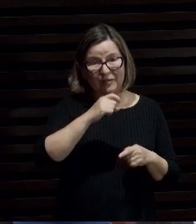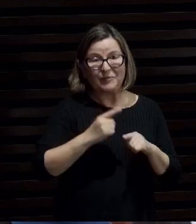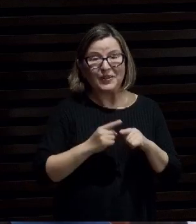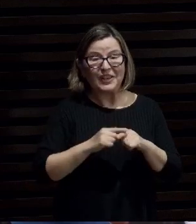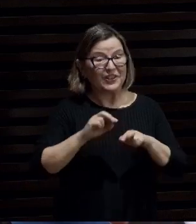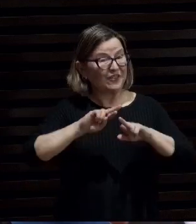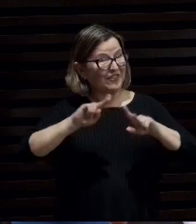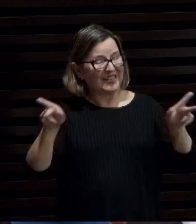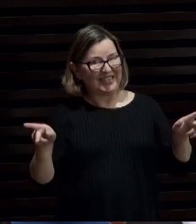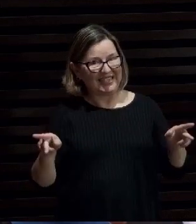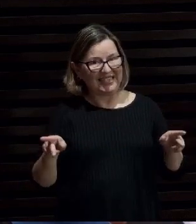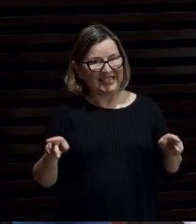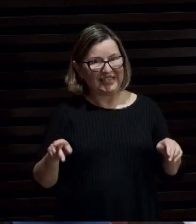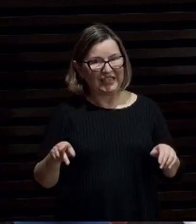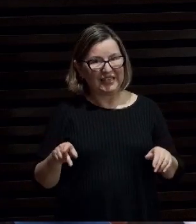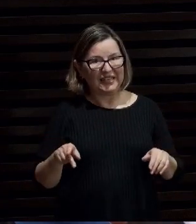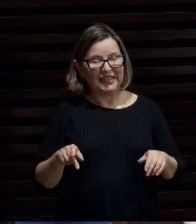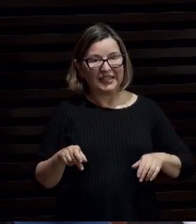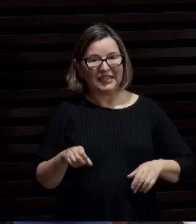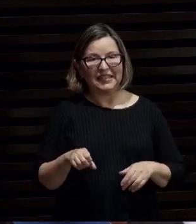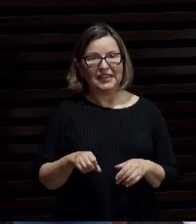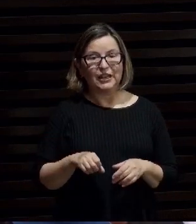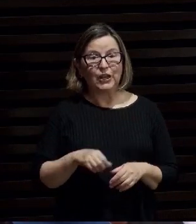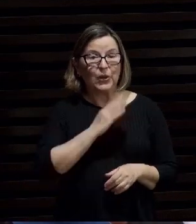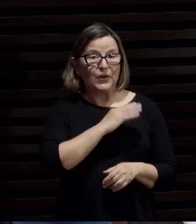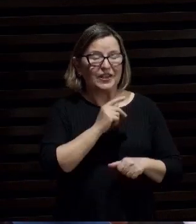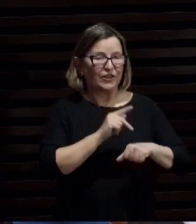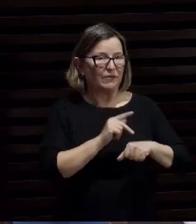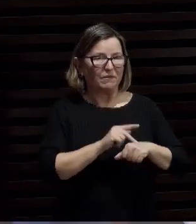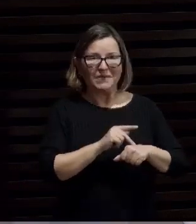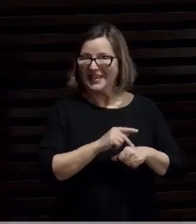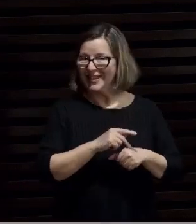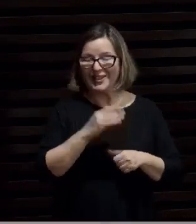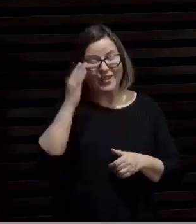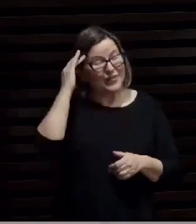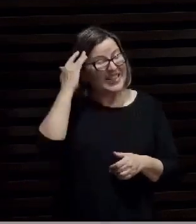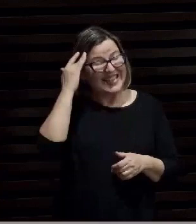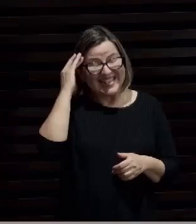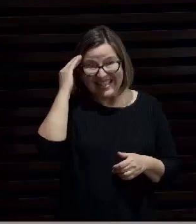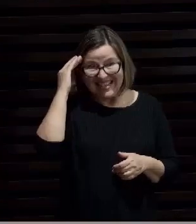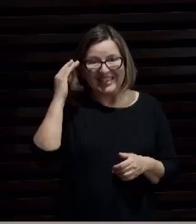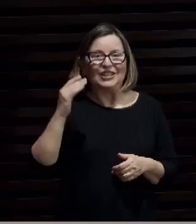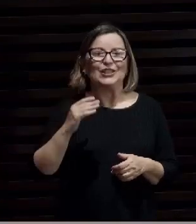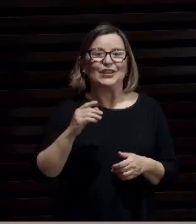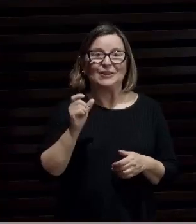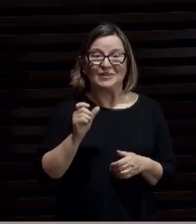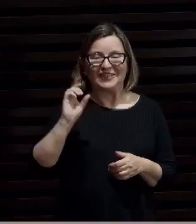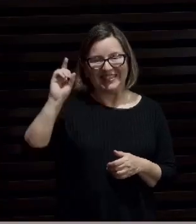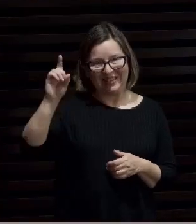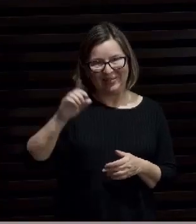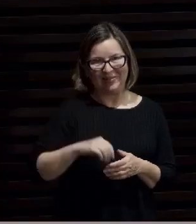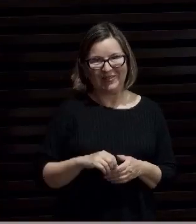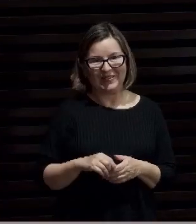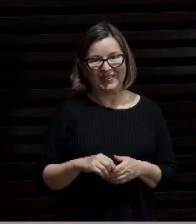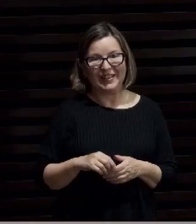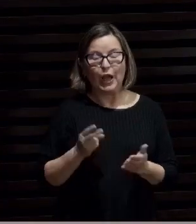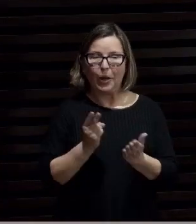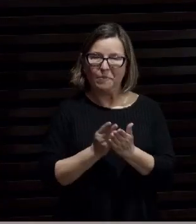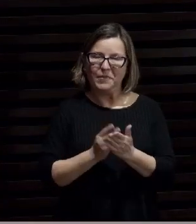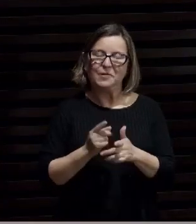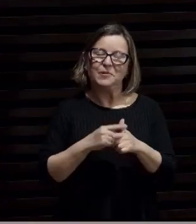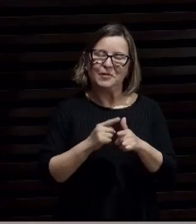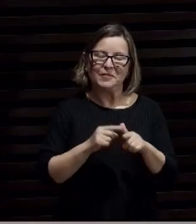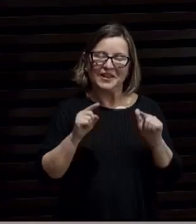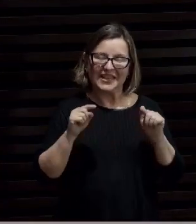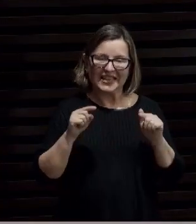Com um coração de pedra você não vai entender a palavra de Deus. E é o mesmo problema que nós temos hoje na igreja. A gente